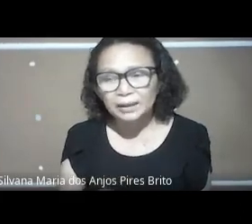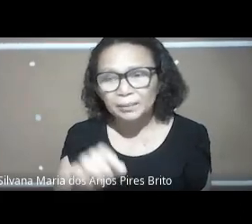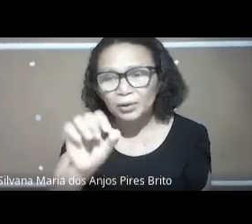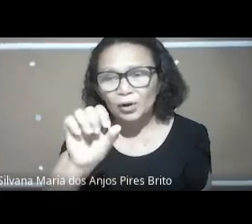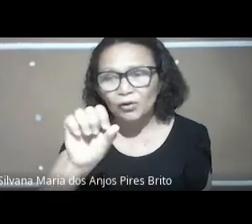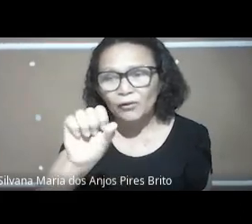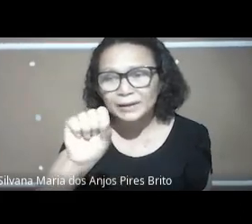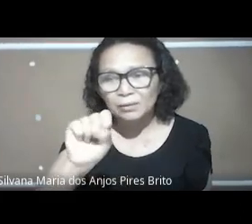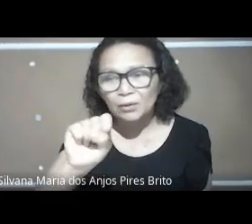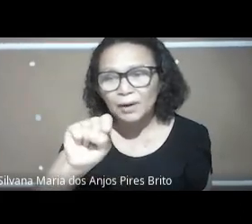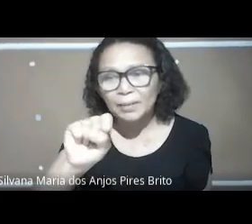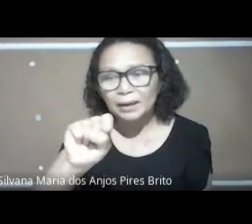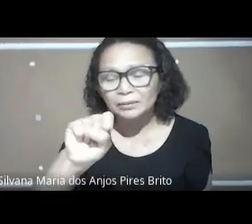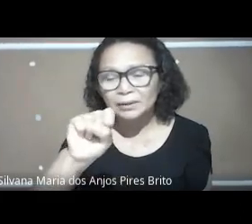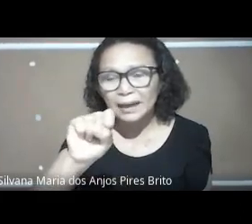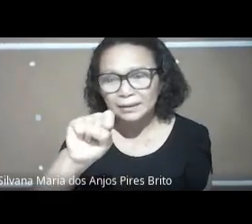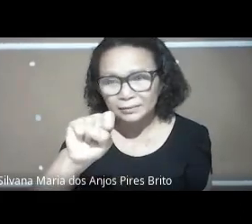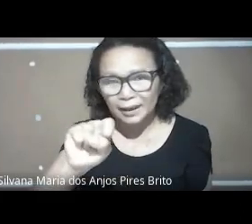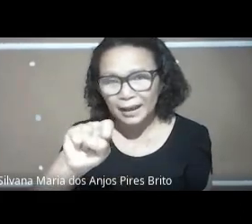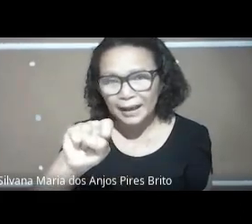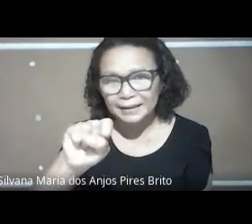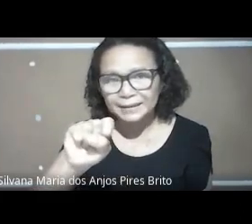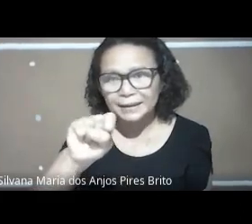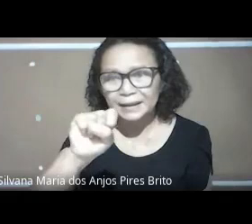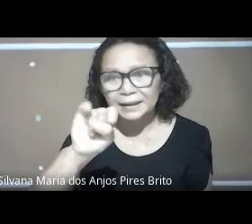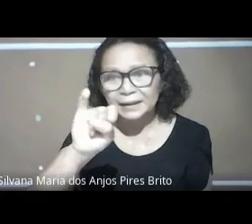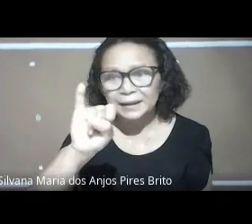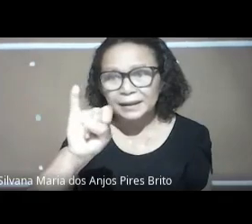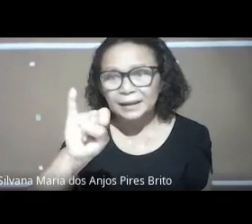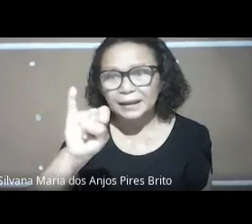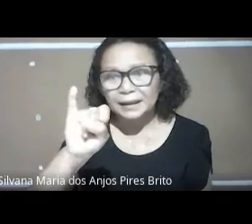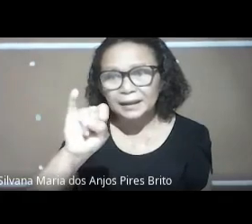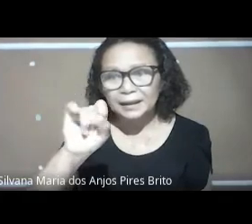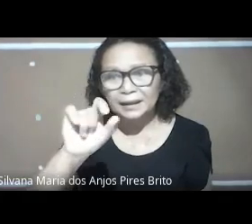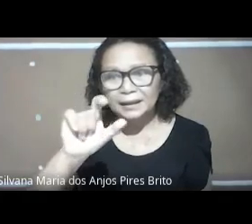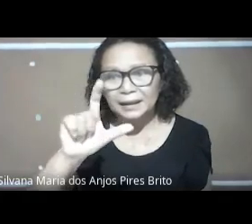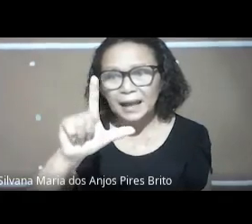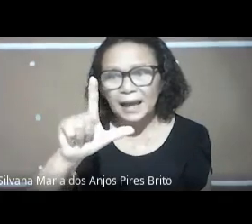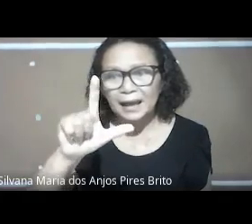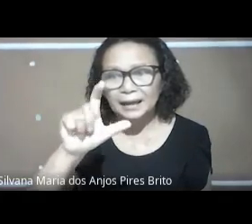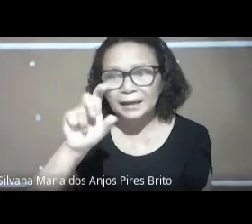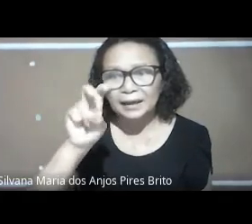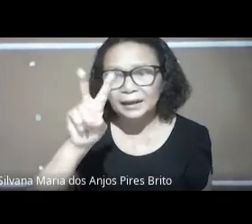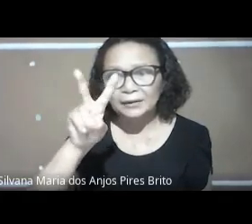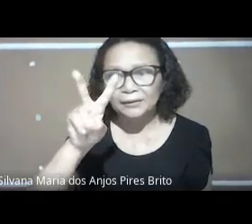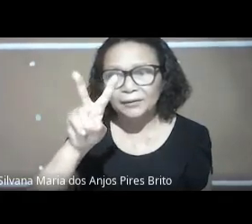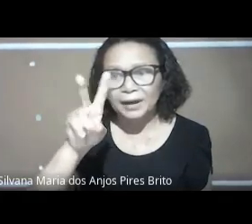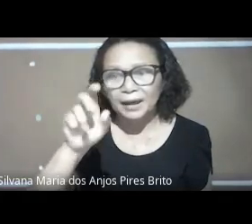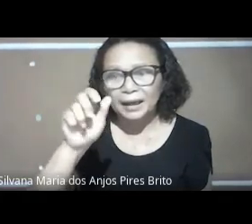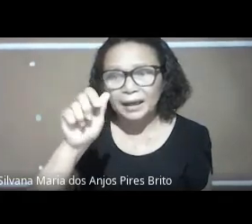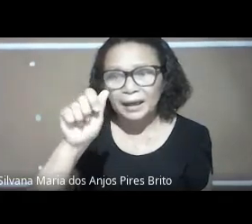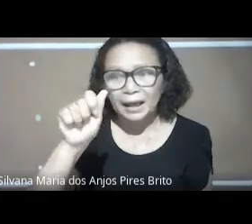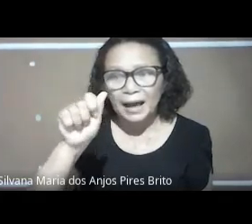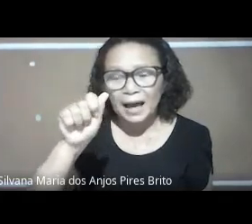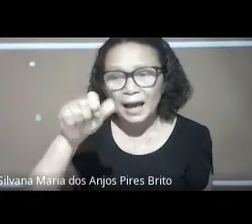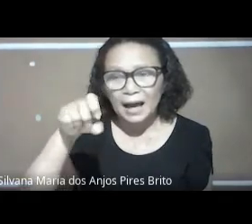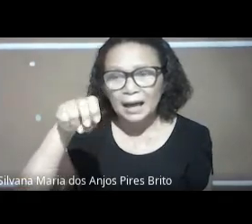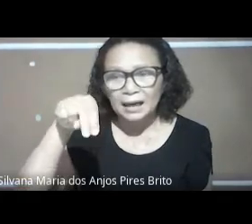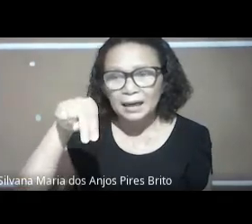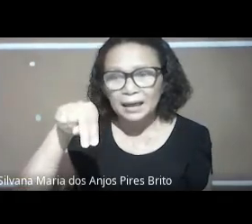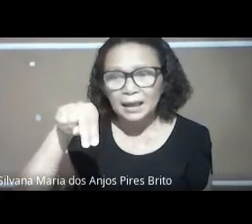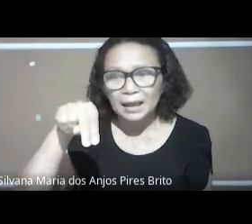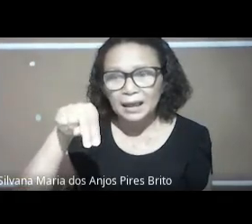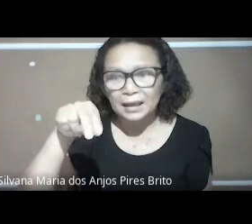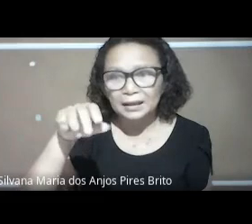por letra, é porque eu vou fazer o alfabeto. No caso, S, I, L, V,